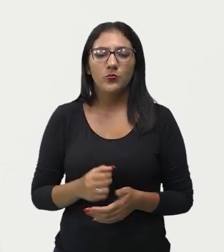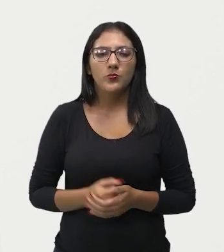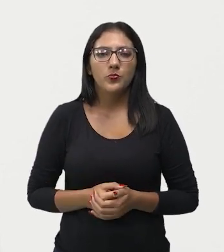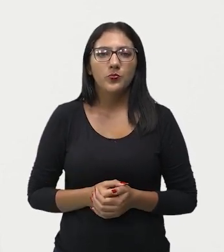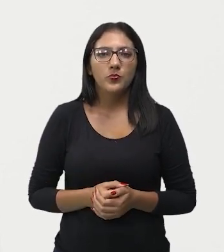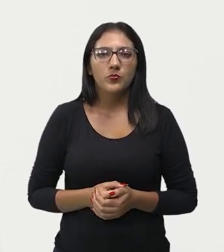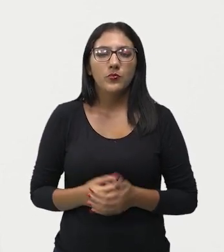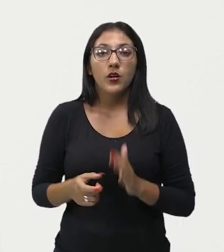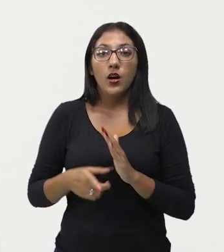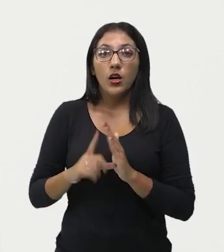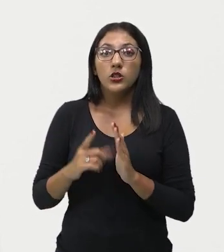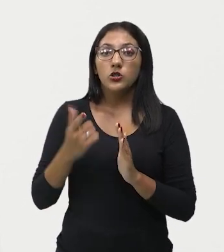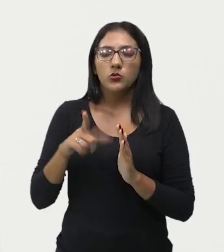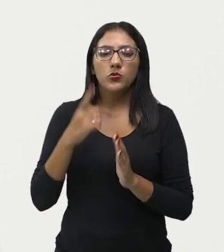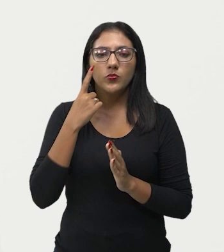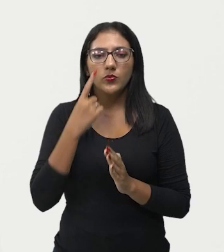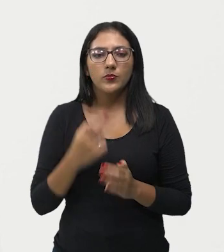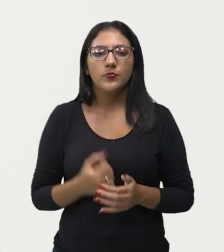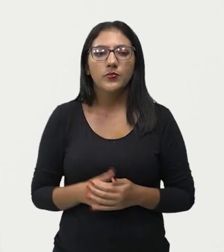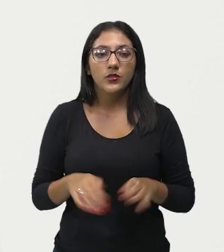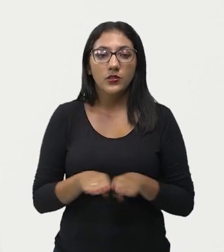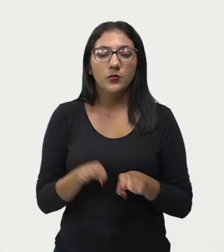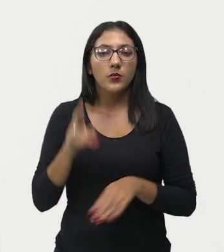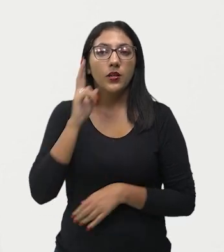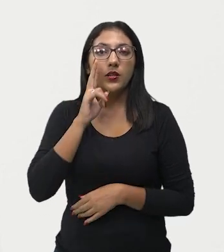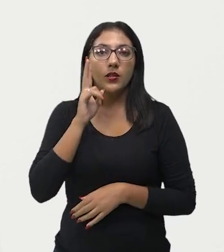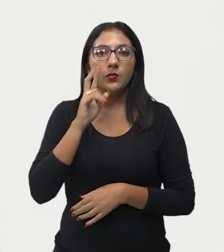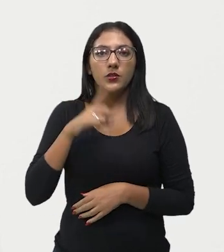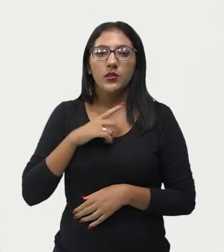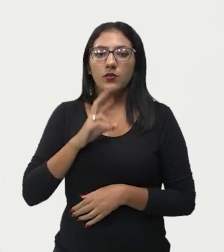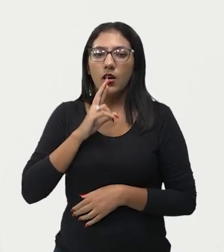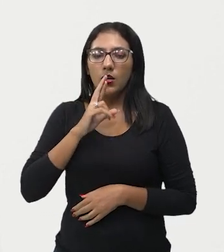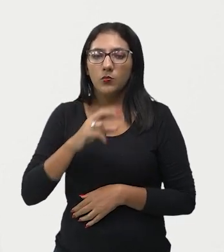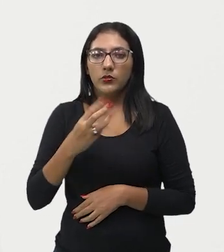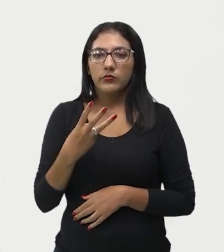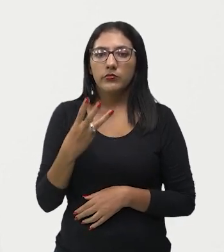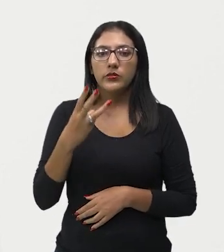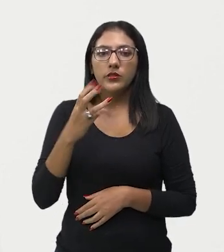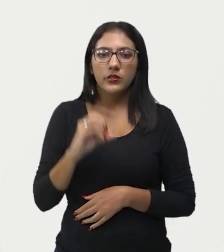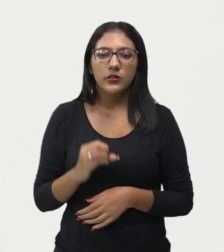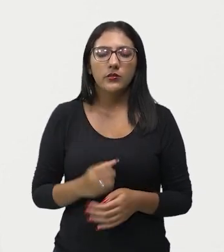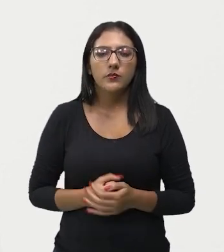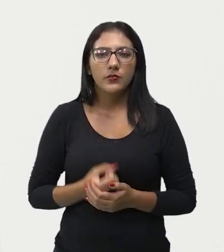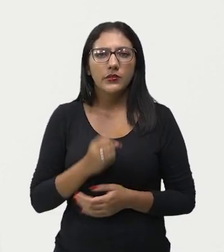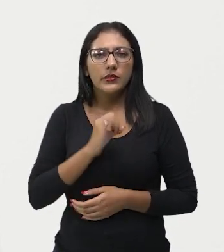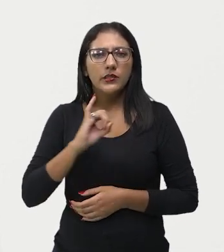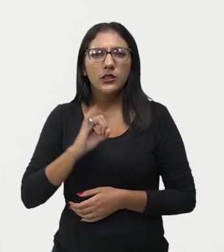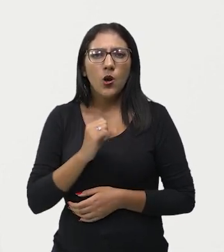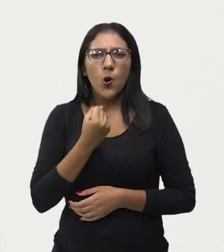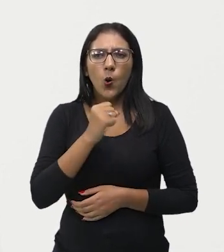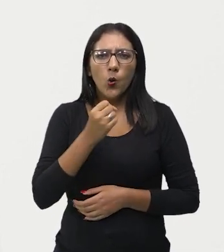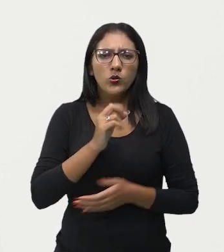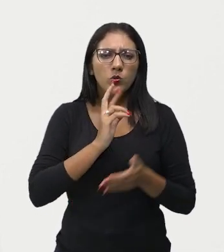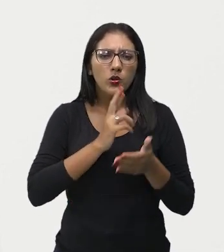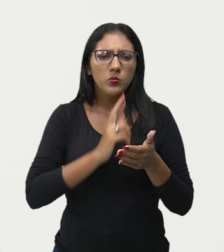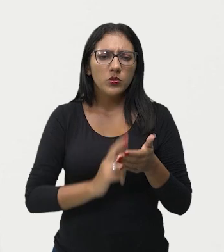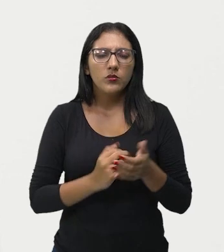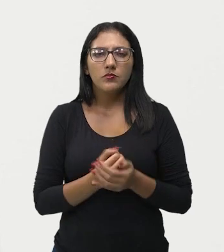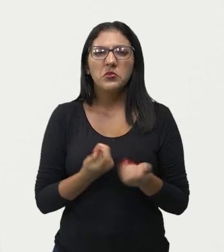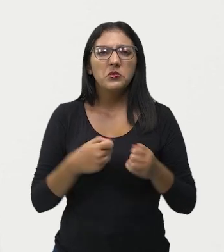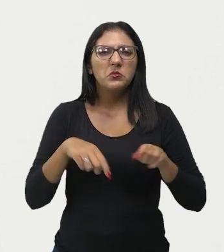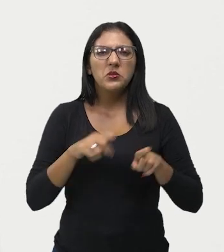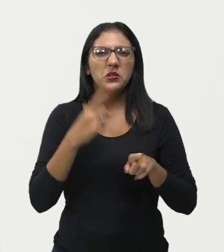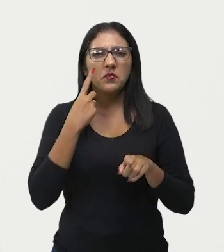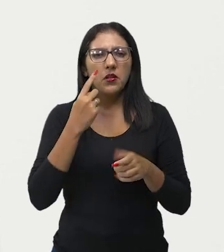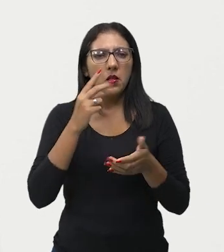né? Lembrando também que a pesquisa foram feita com 30 alunos, se 8 responderam sim, nem precisa a gente marcar